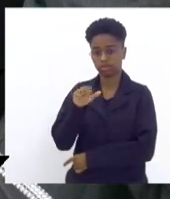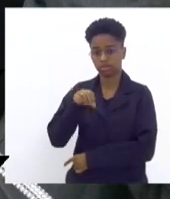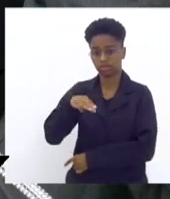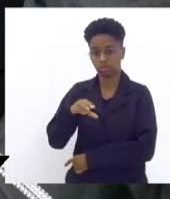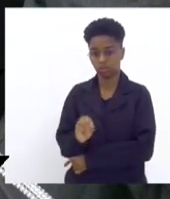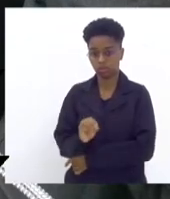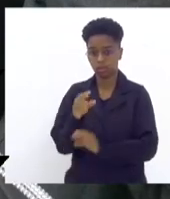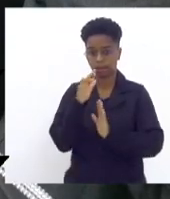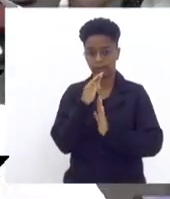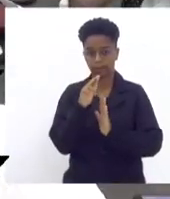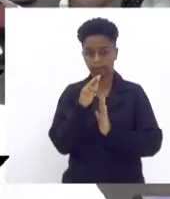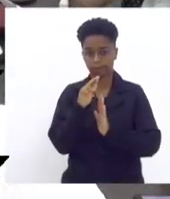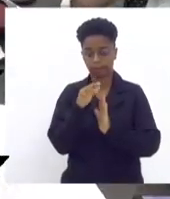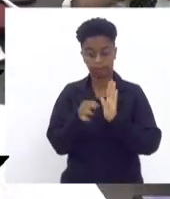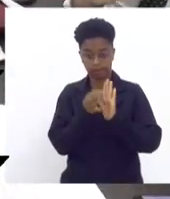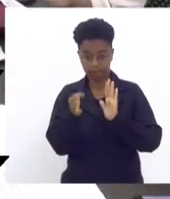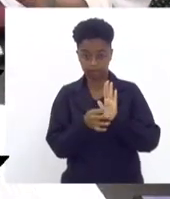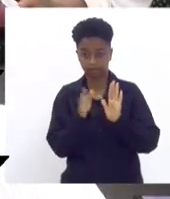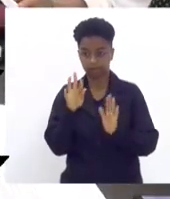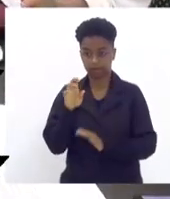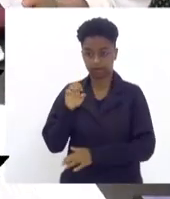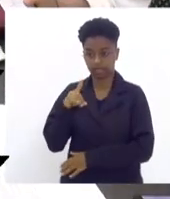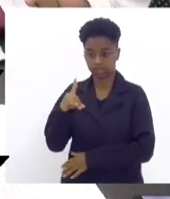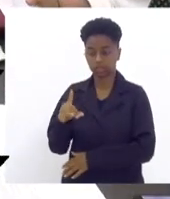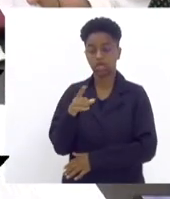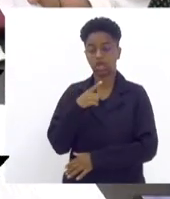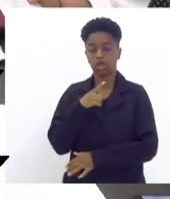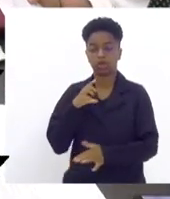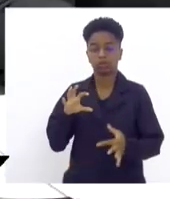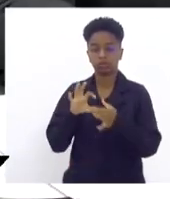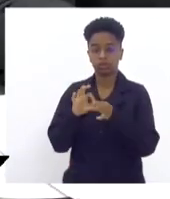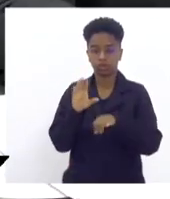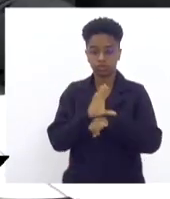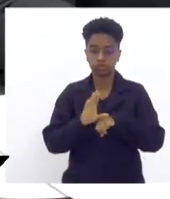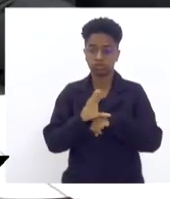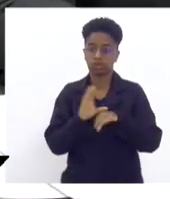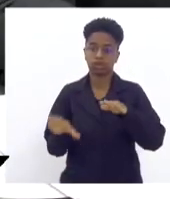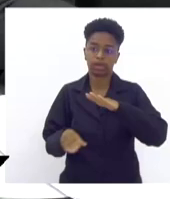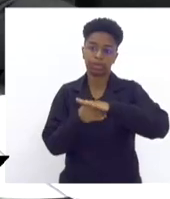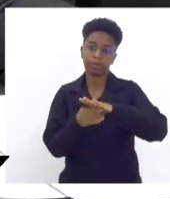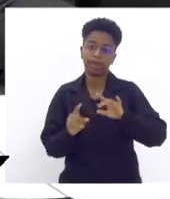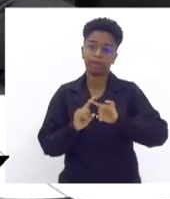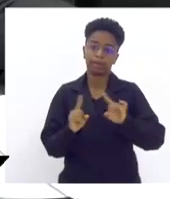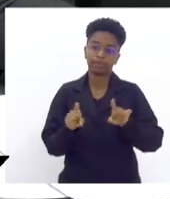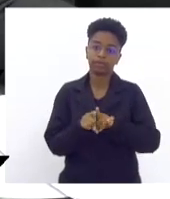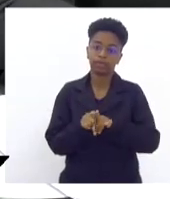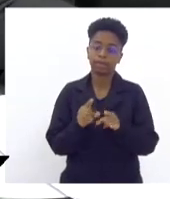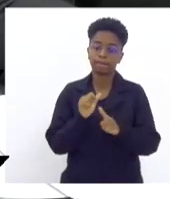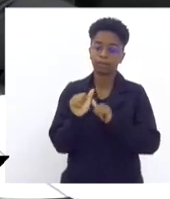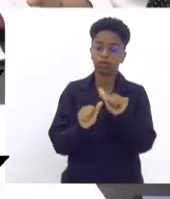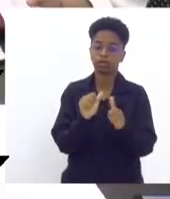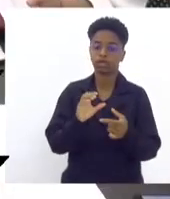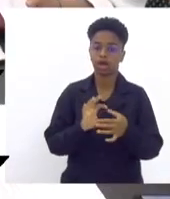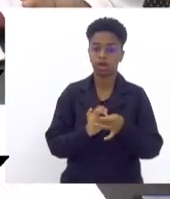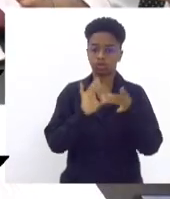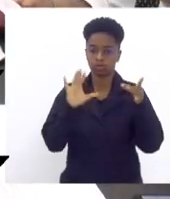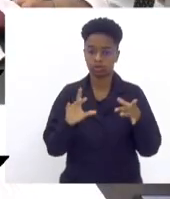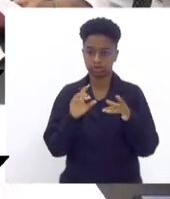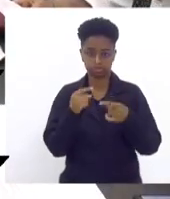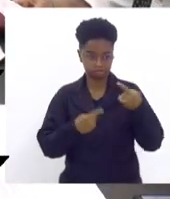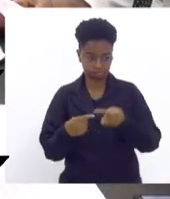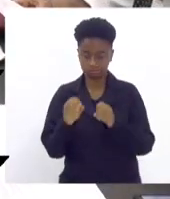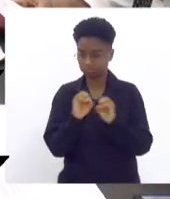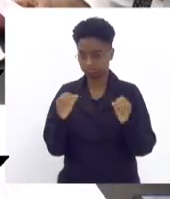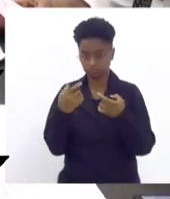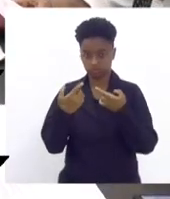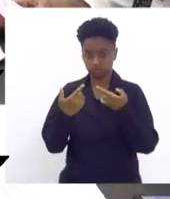Pacheco. Meu parecer é pela constitucionalidade com emendas, também transformando em autorizativa. Em discussão, não havendo o que